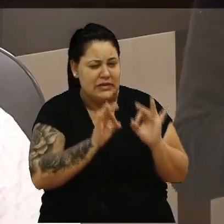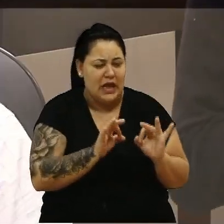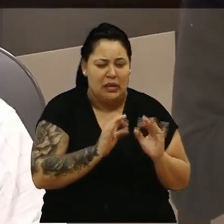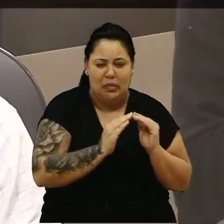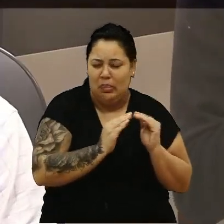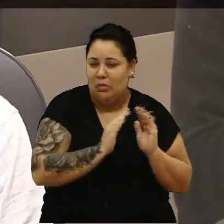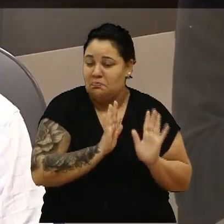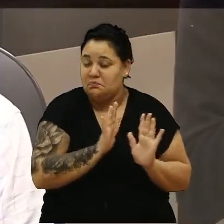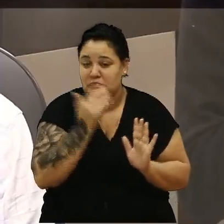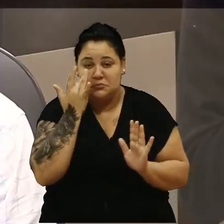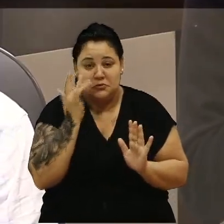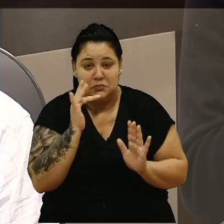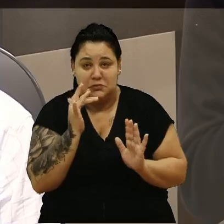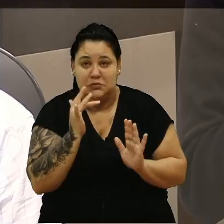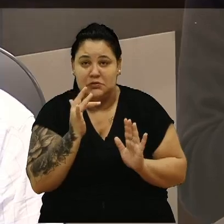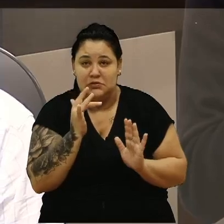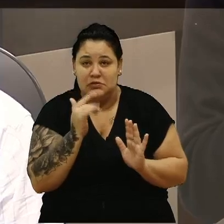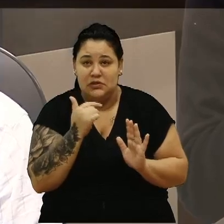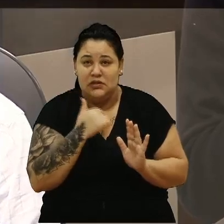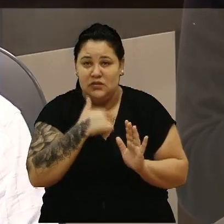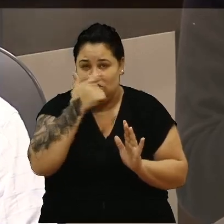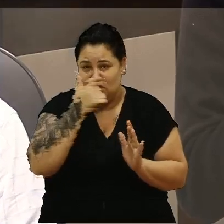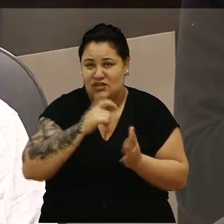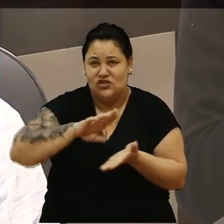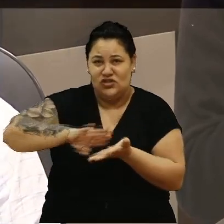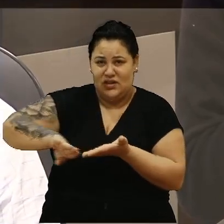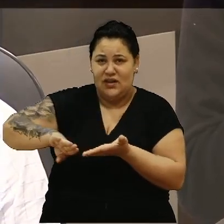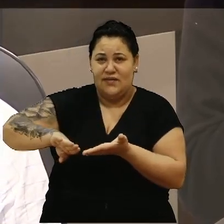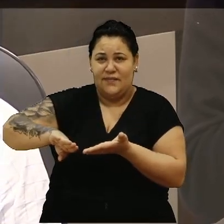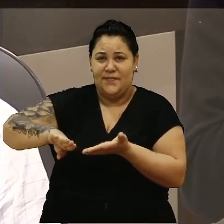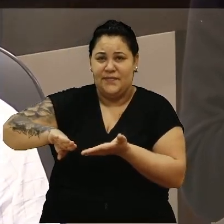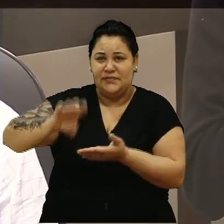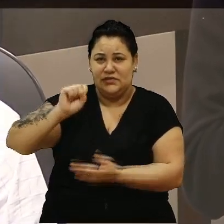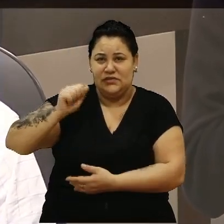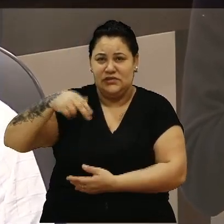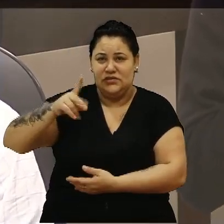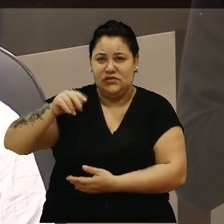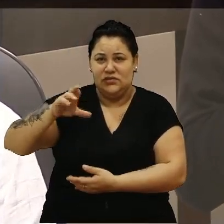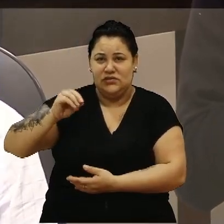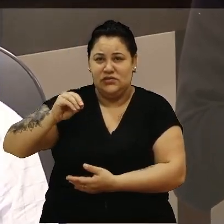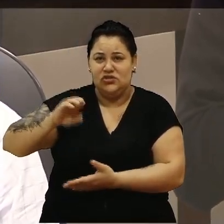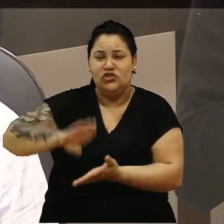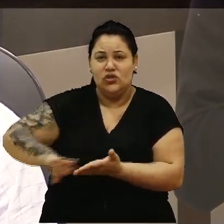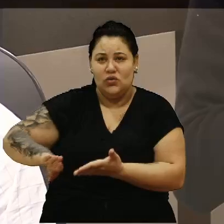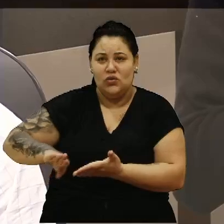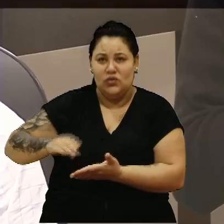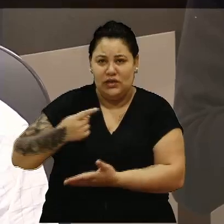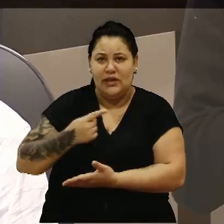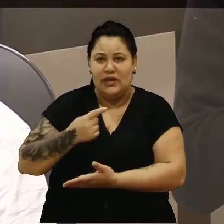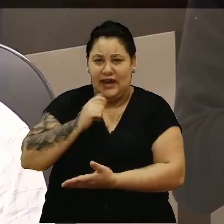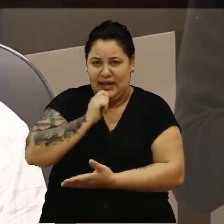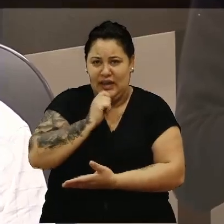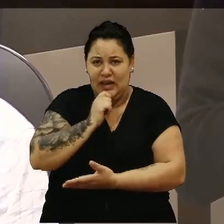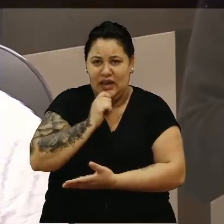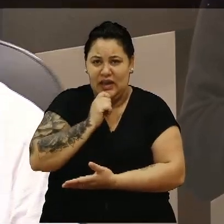consta, né? Eles tinham retirado, se eu não me engano. O Sandro Caron ali, o secretário, né? Ainda tinha.